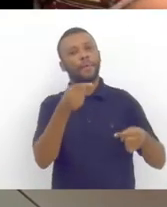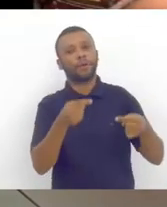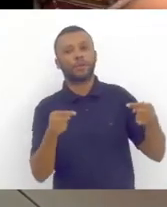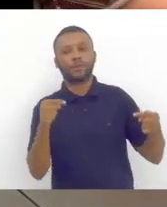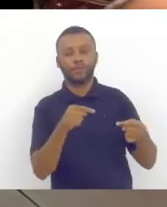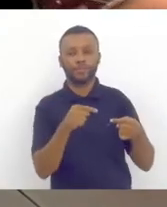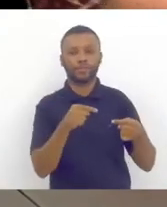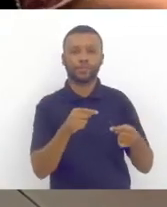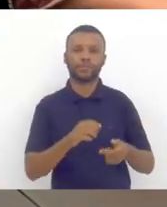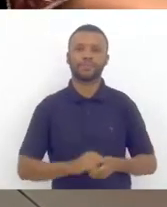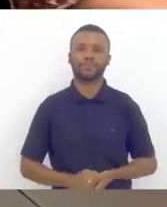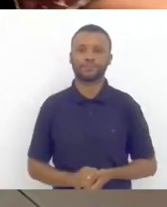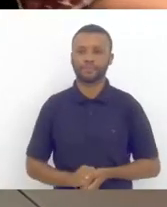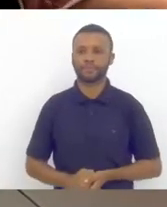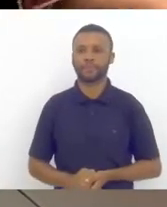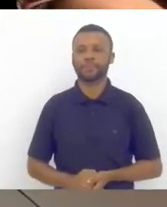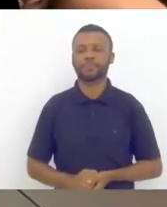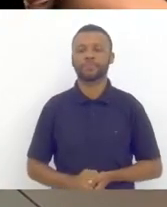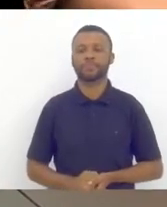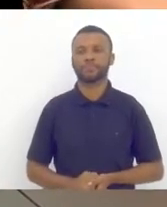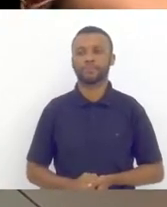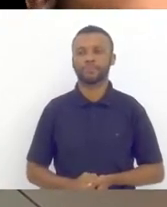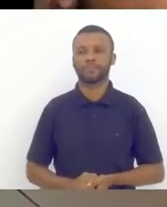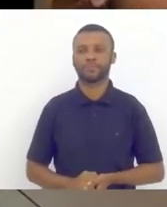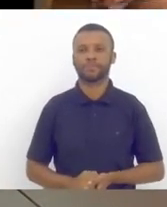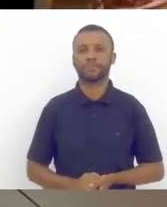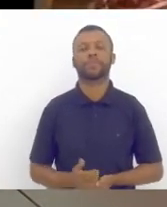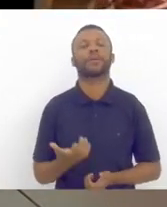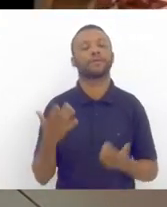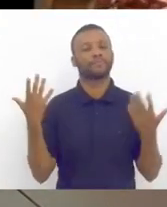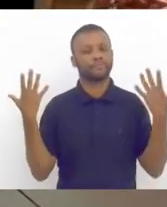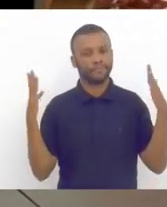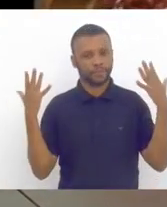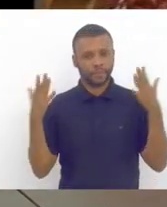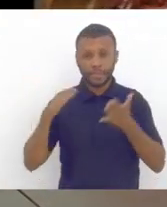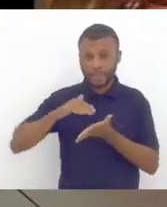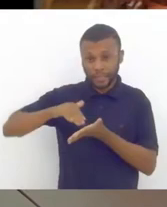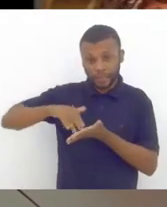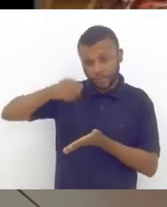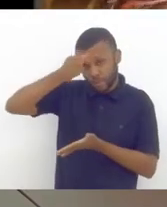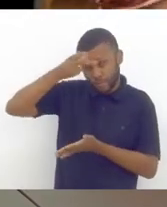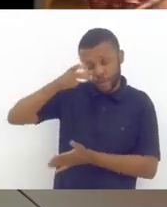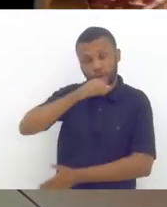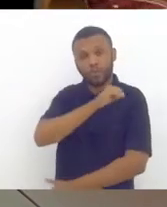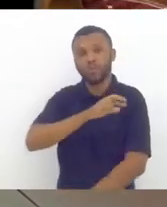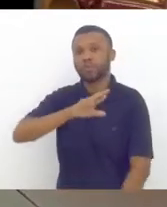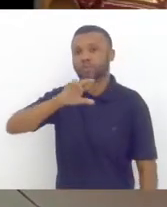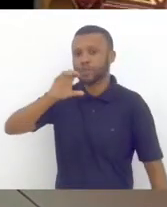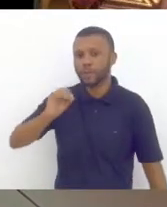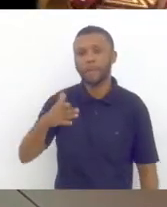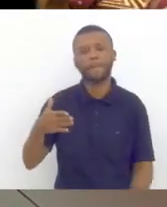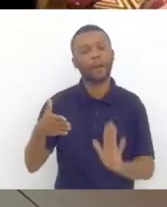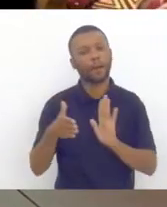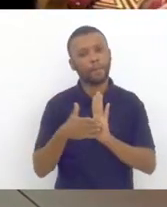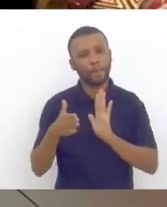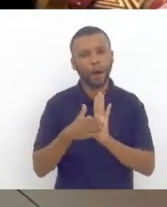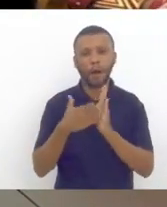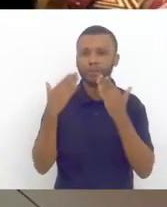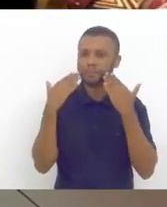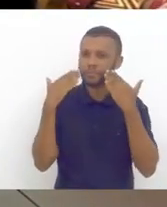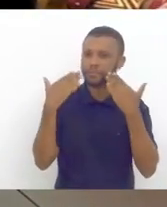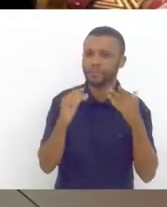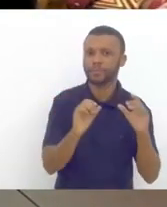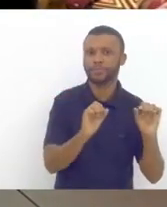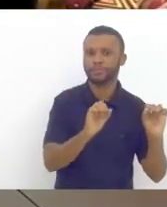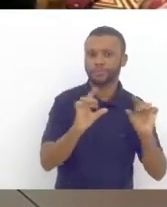de importância. Eu quero parabenizar a Secretaria Municipal do Rio pela apresentação, pela proposta, e quero